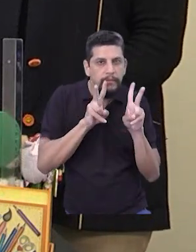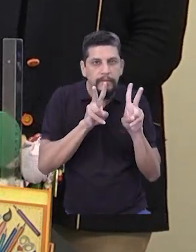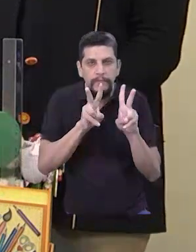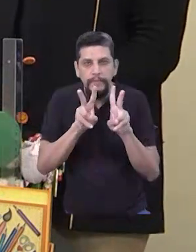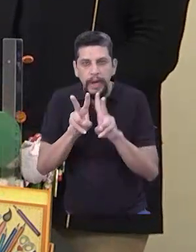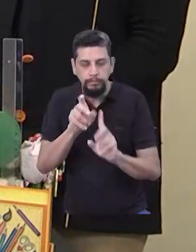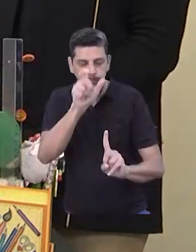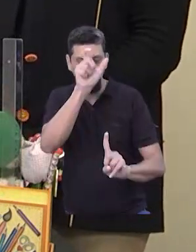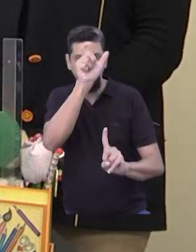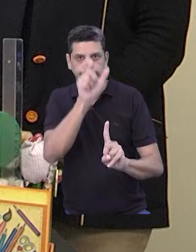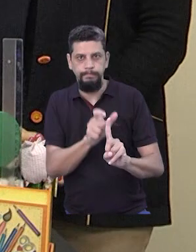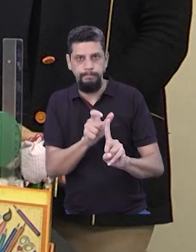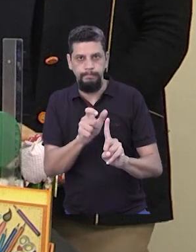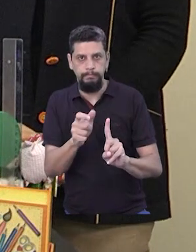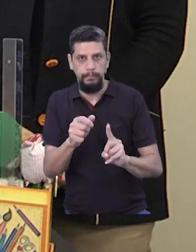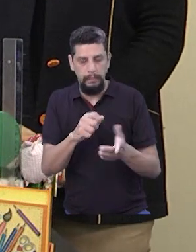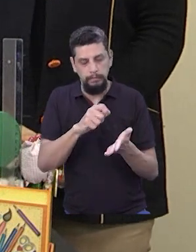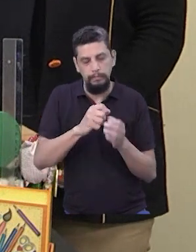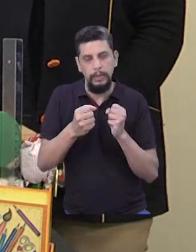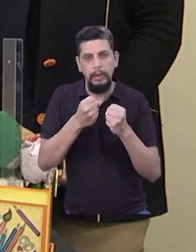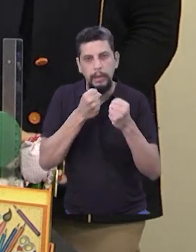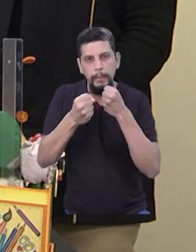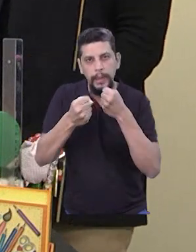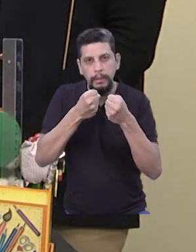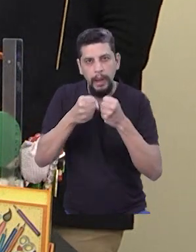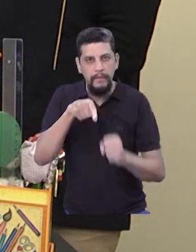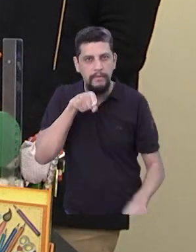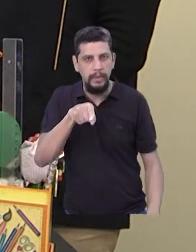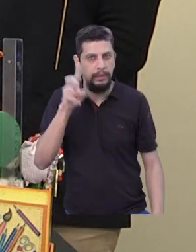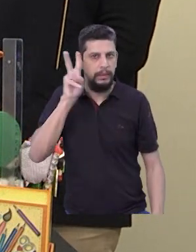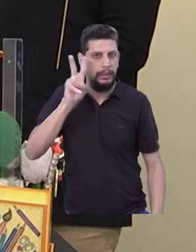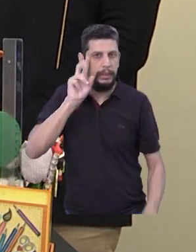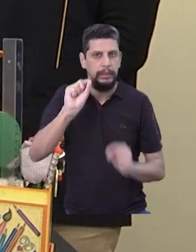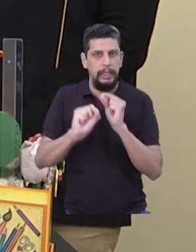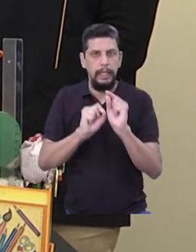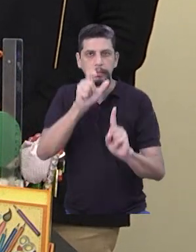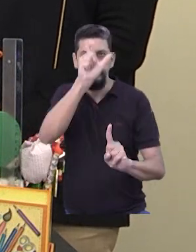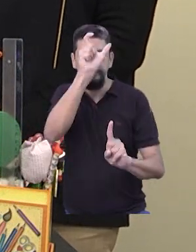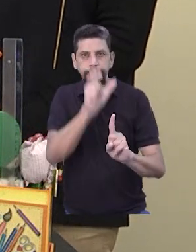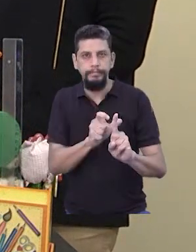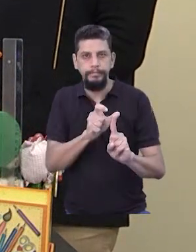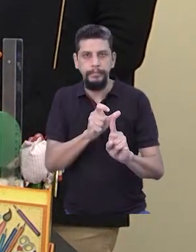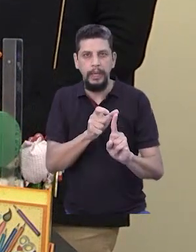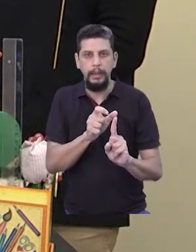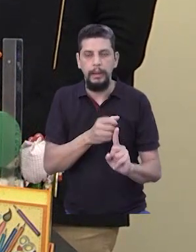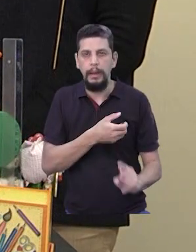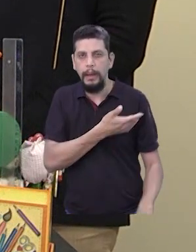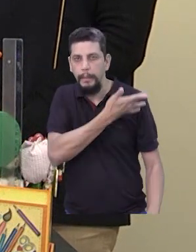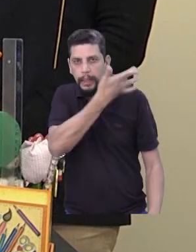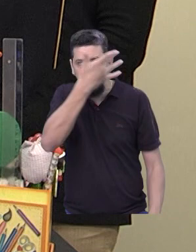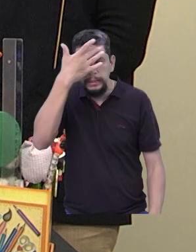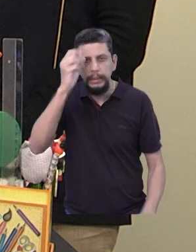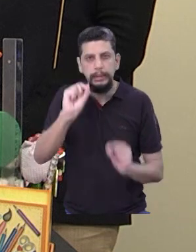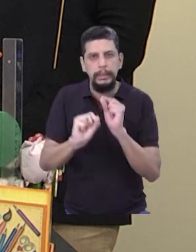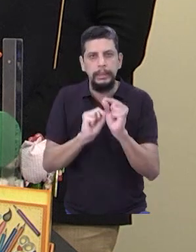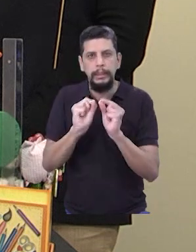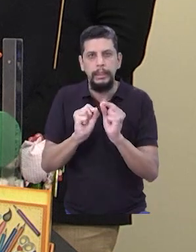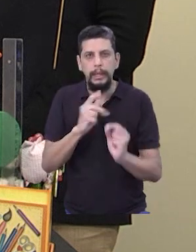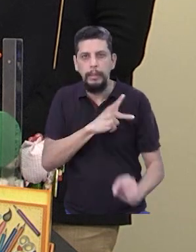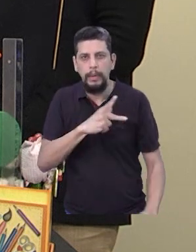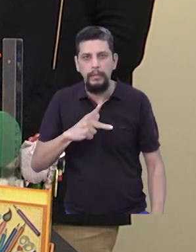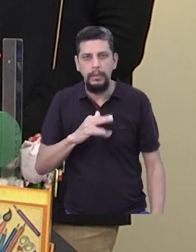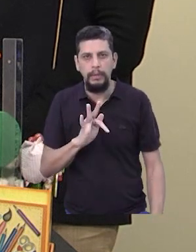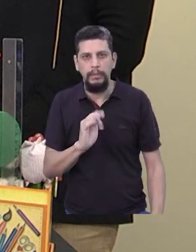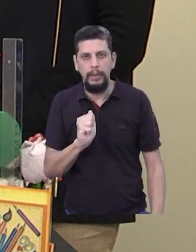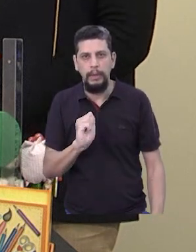ouvir a entrevista. Agora eu fiquei pensando, você lembra quem foi o entrevistado? Quem a